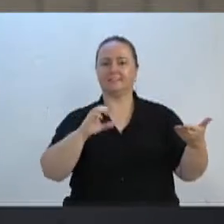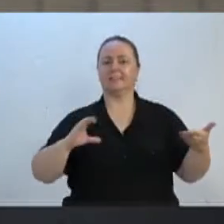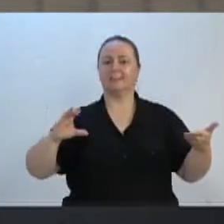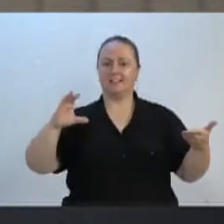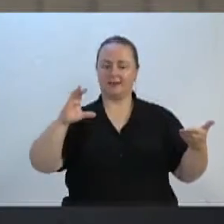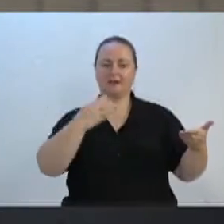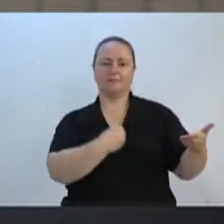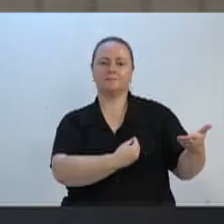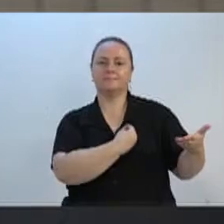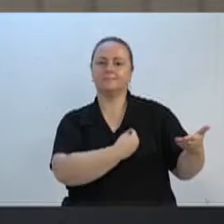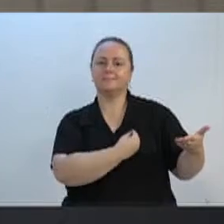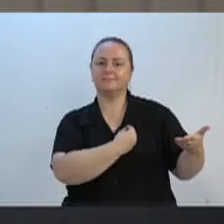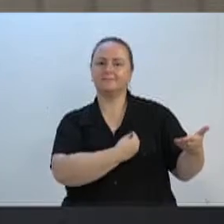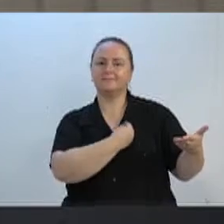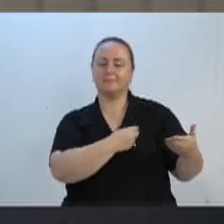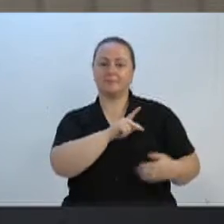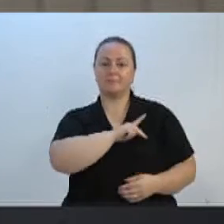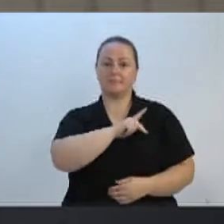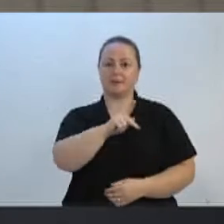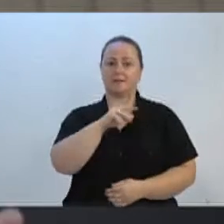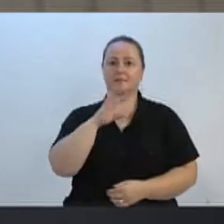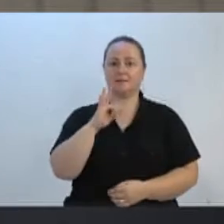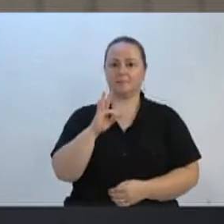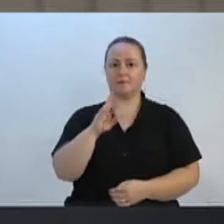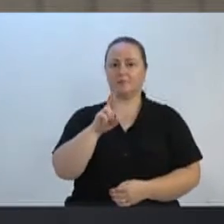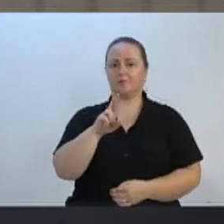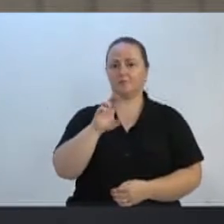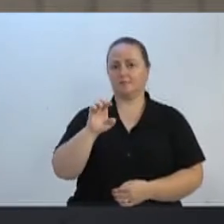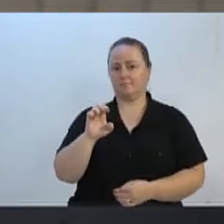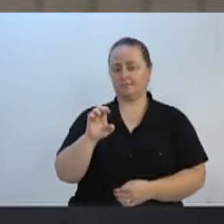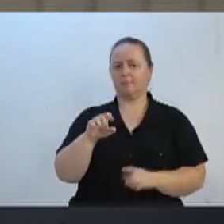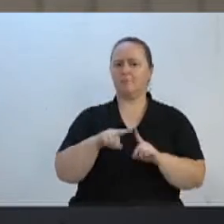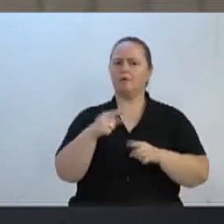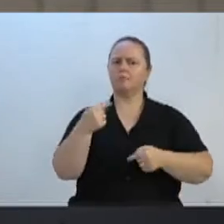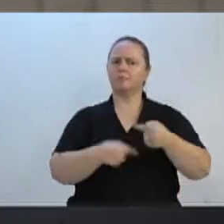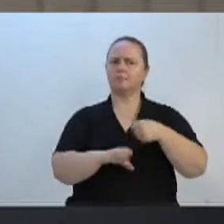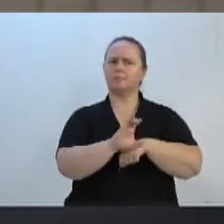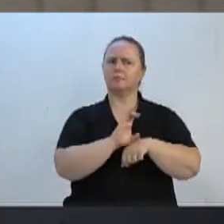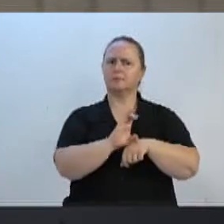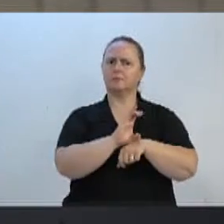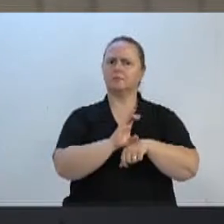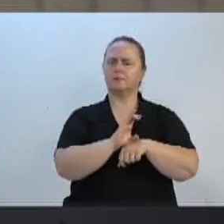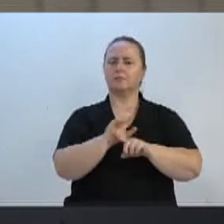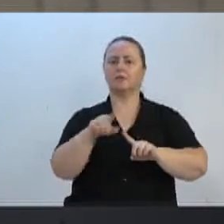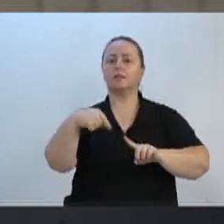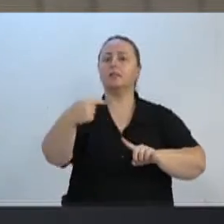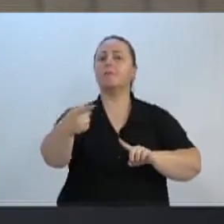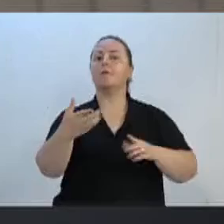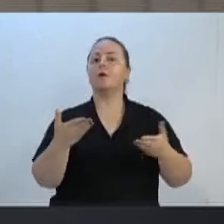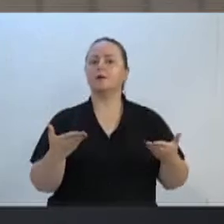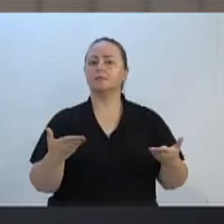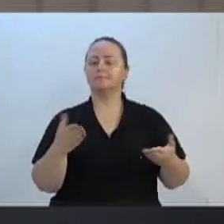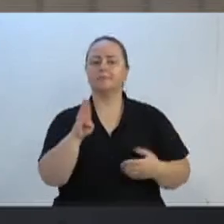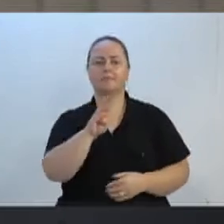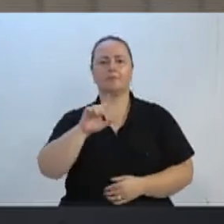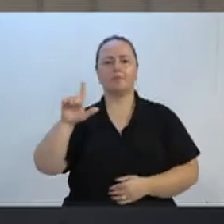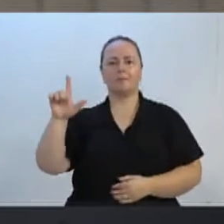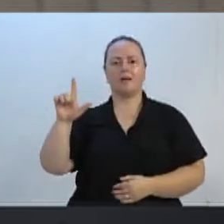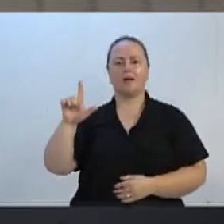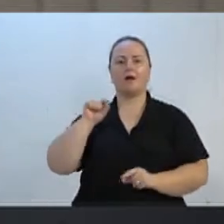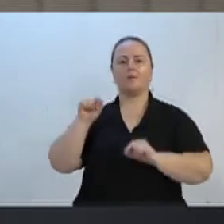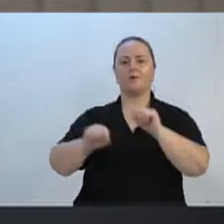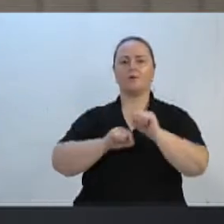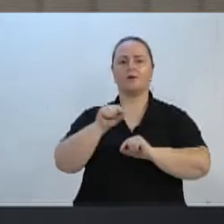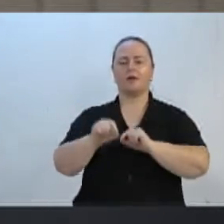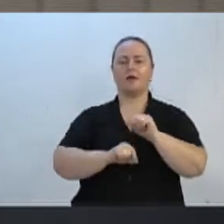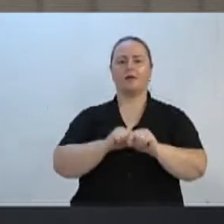do presidente do Tribunal Regional Eleitoral, de uma lei que ela foi entendida como inconstitucional. Outro exemplo, Blumenau foi a primeira cidade a obrigar